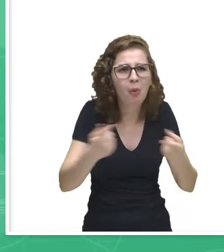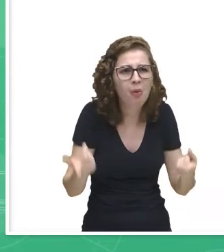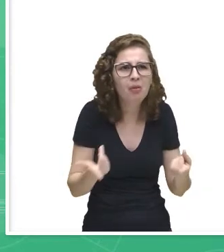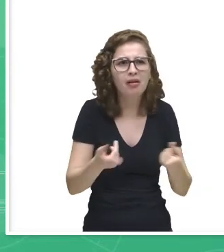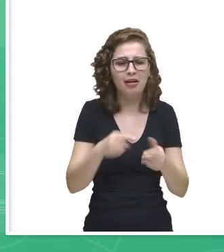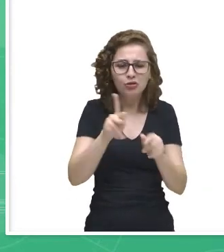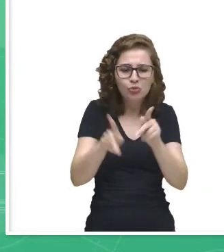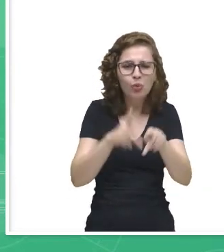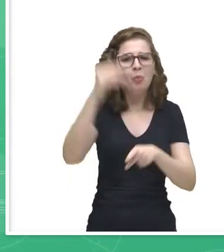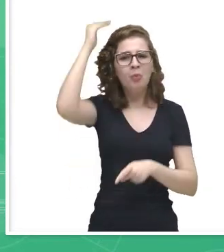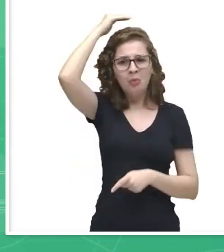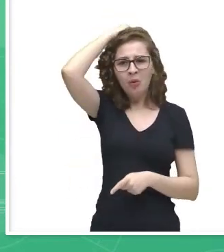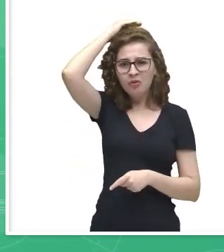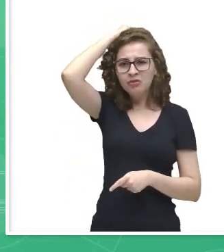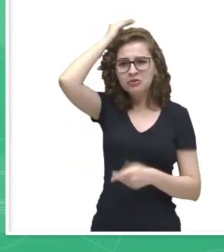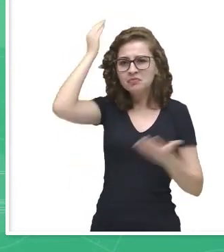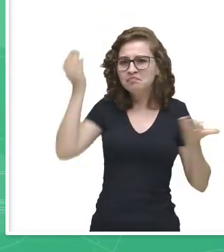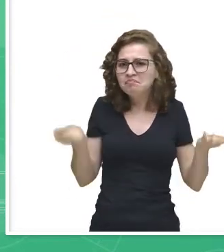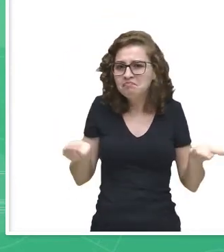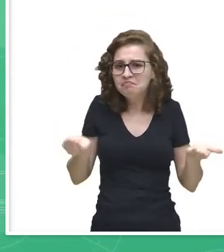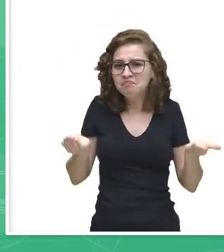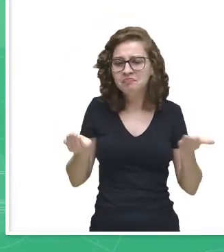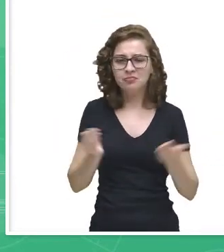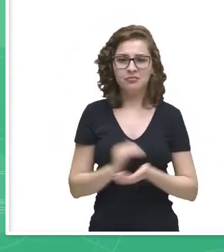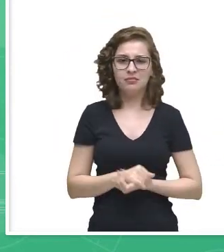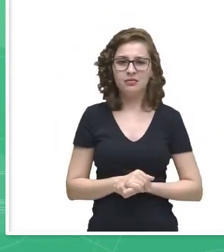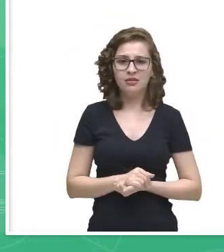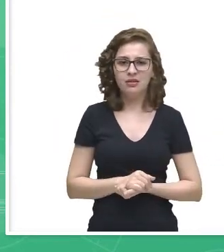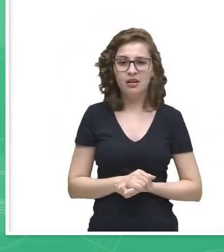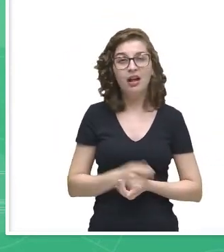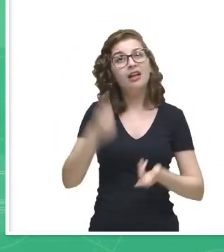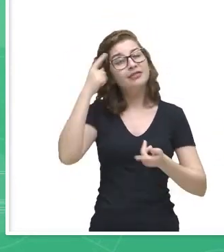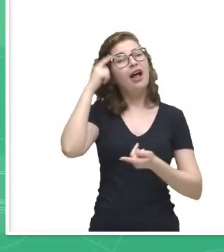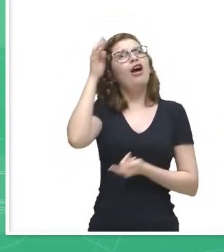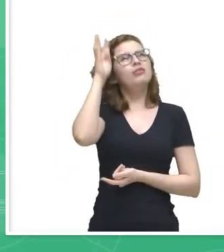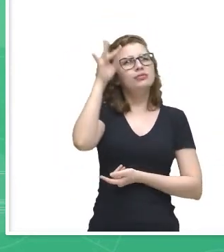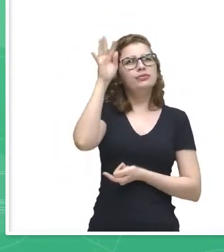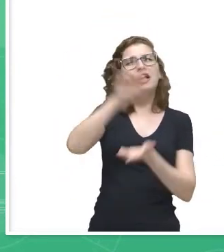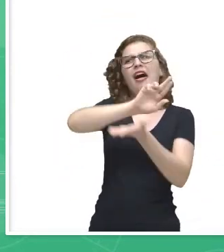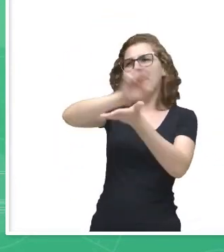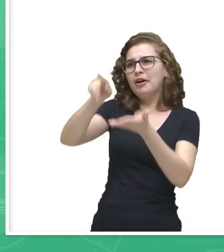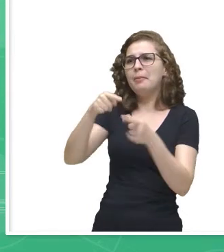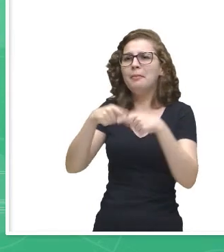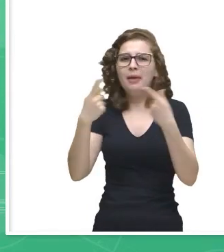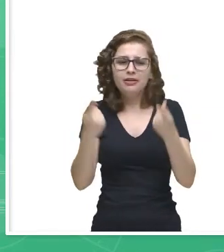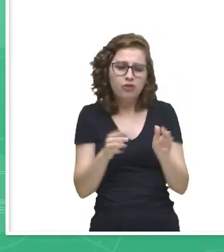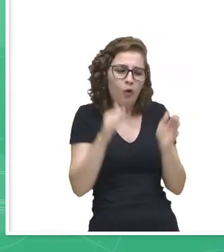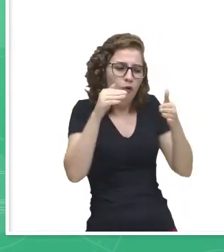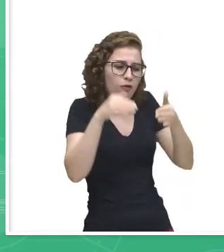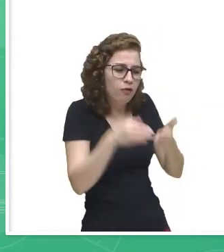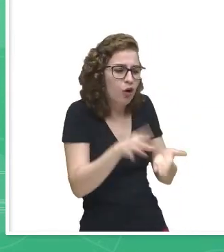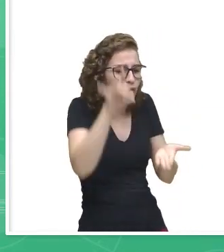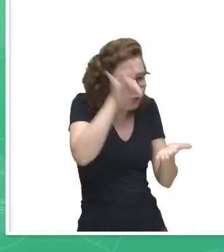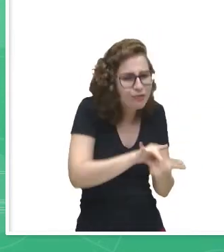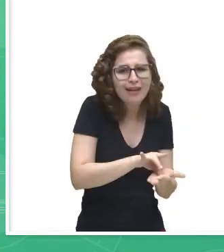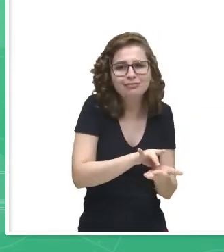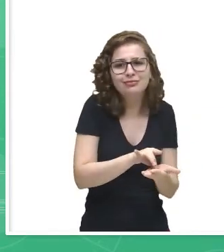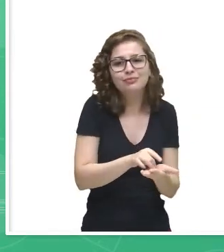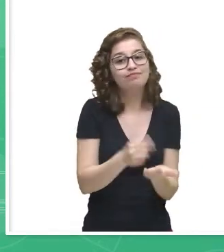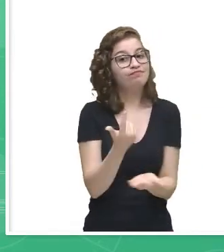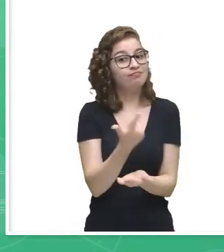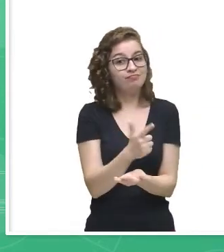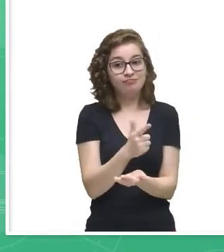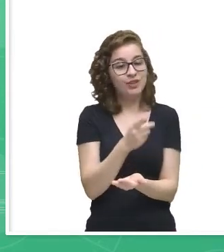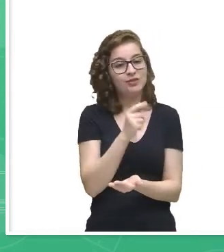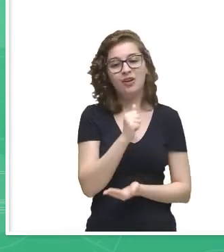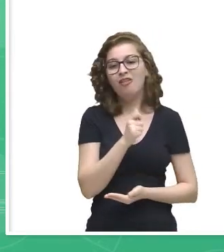tem muitas hipóteses ali e poucas conclusões de quais seriam as razões de fato. A gente